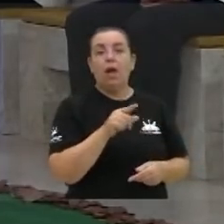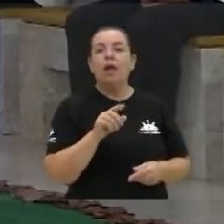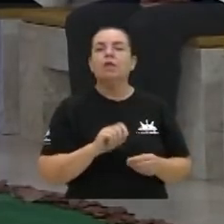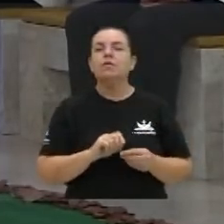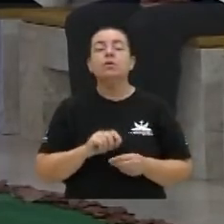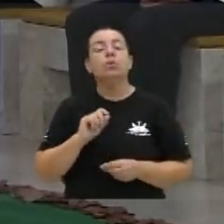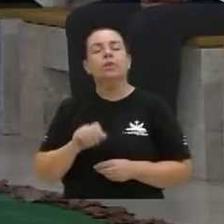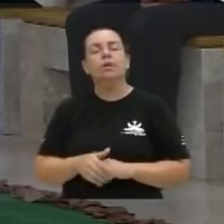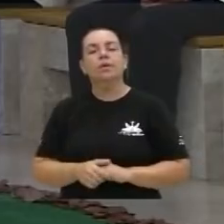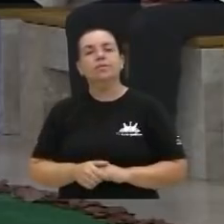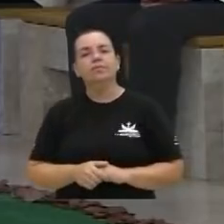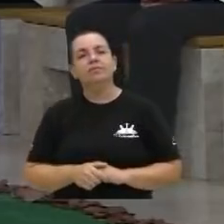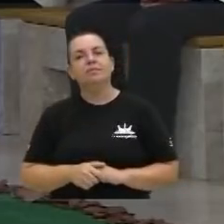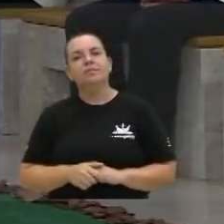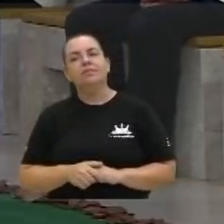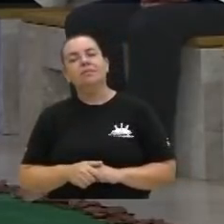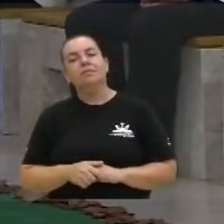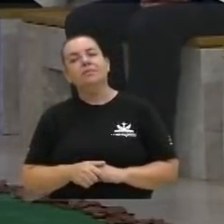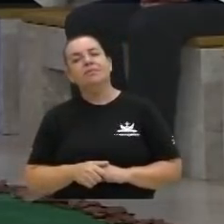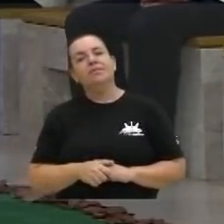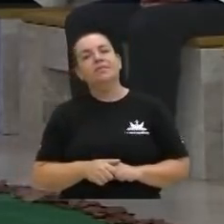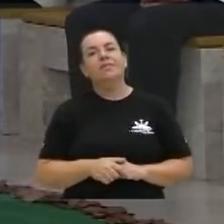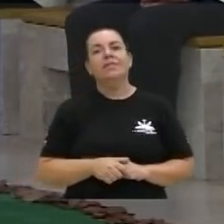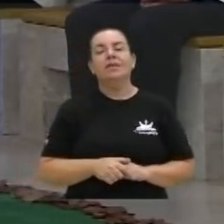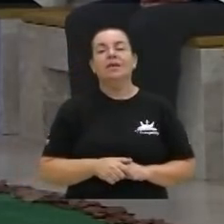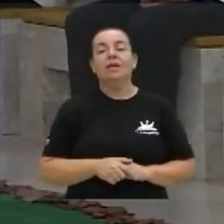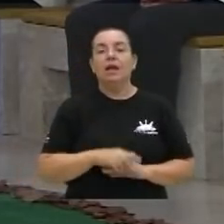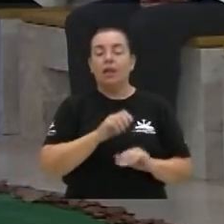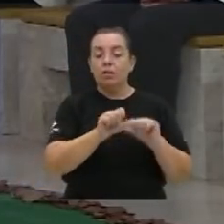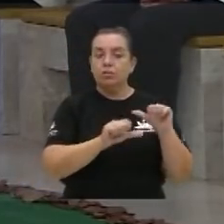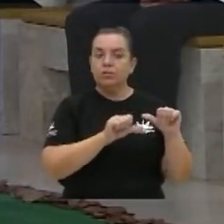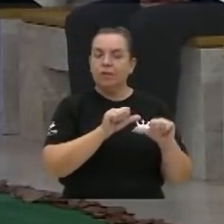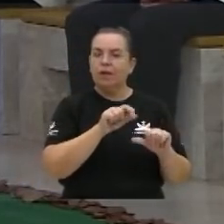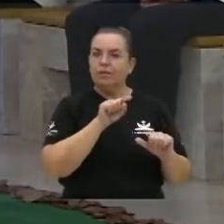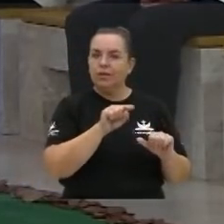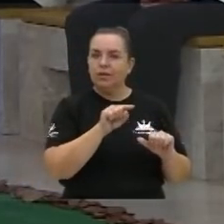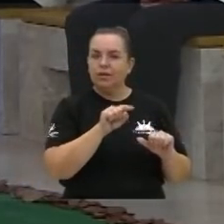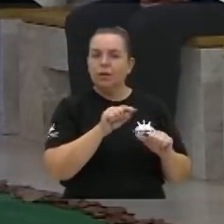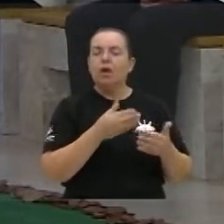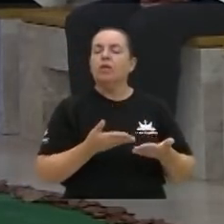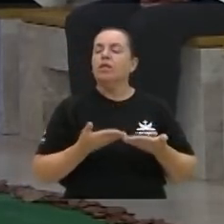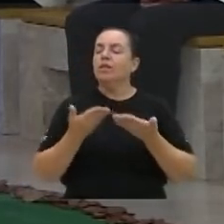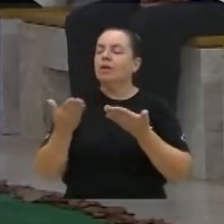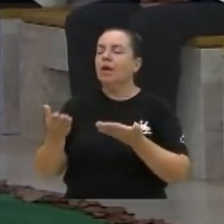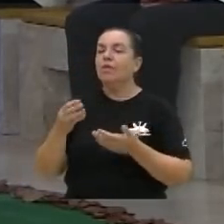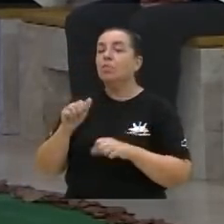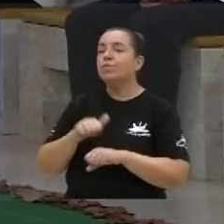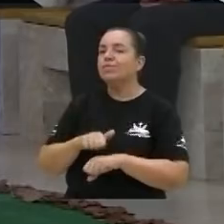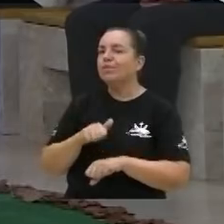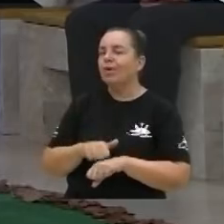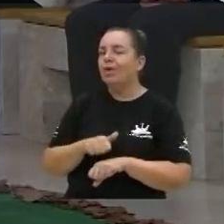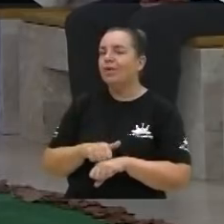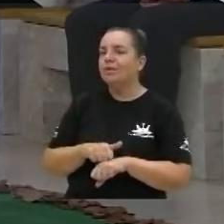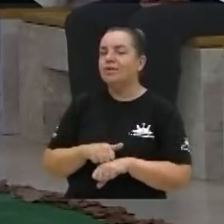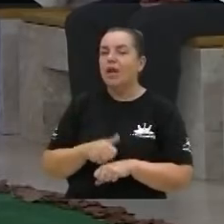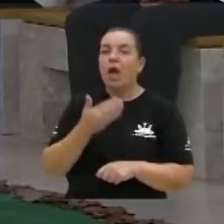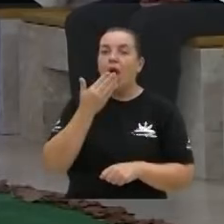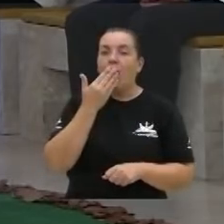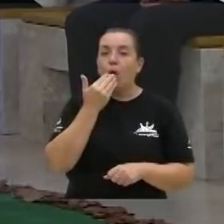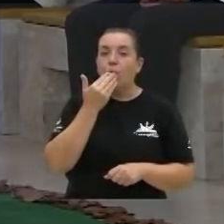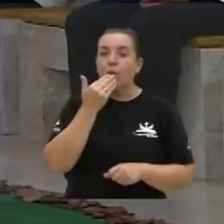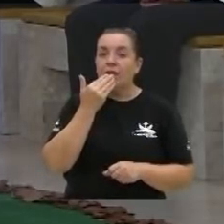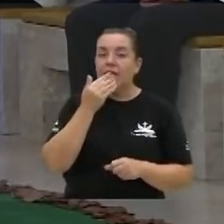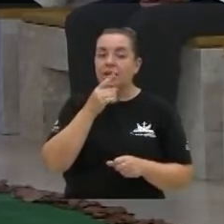fazia? Ela transformava aquilo em doação aos pobres. A comida mais